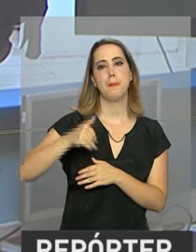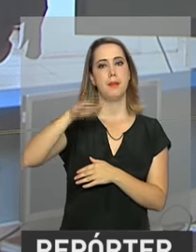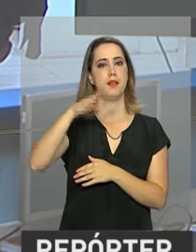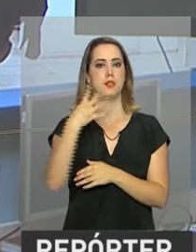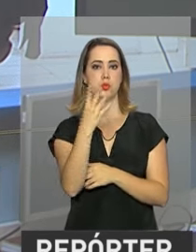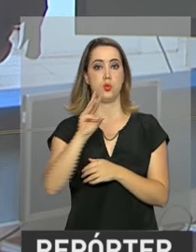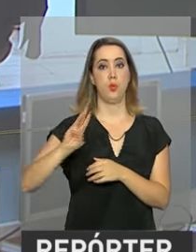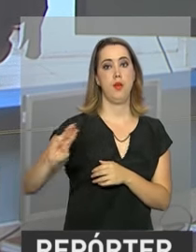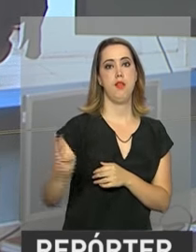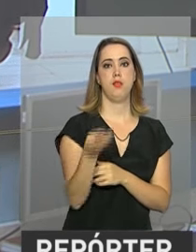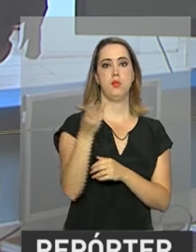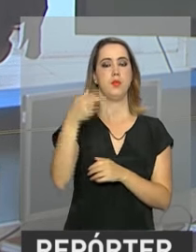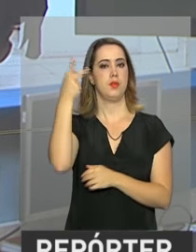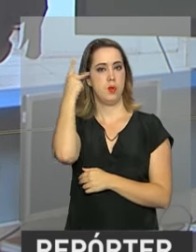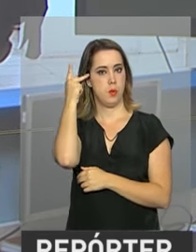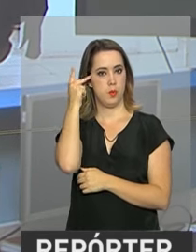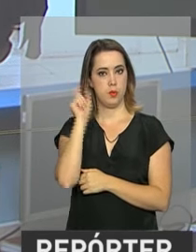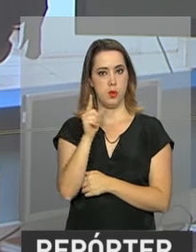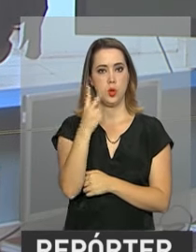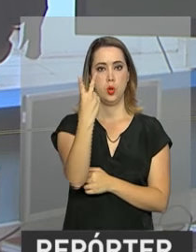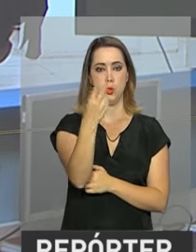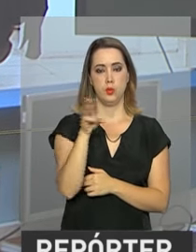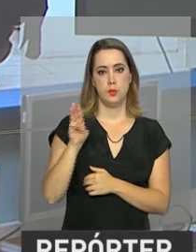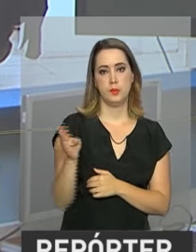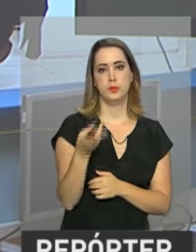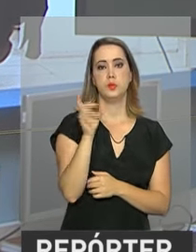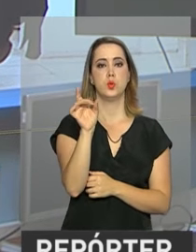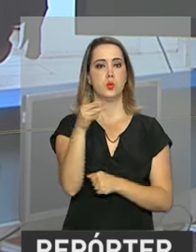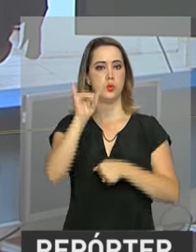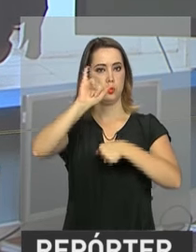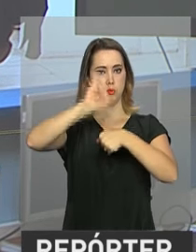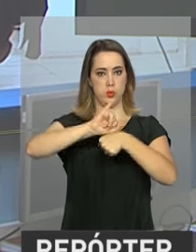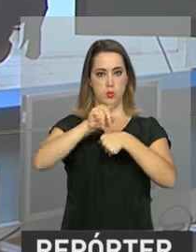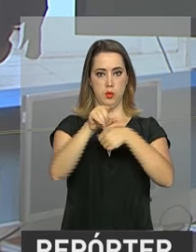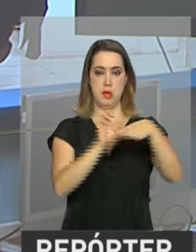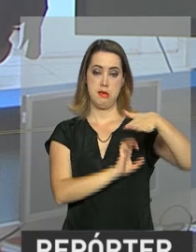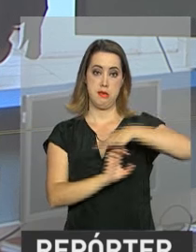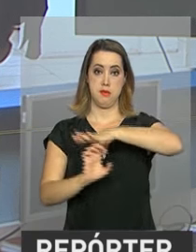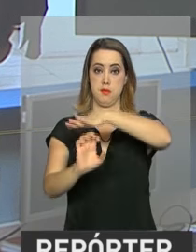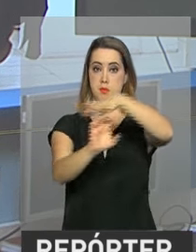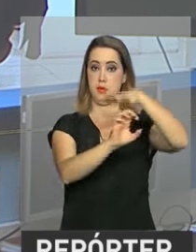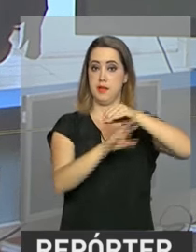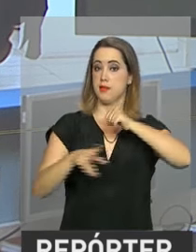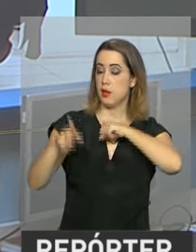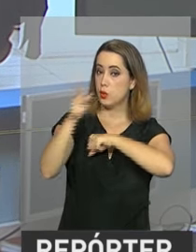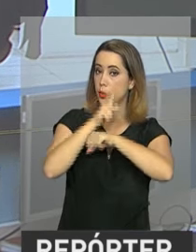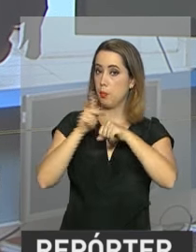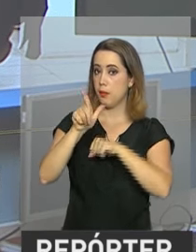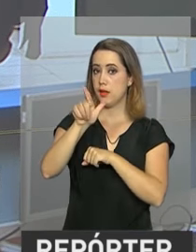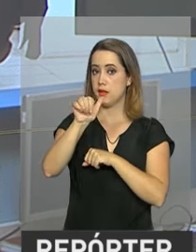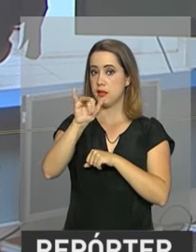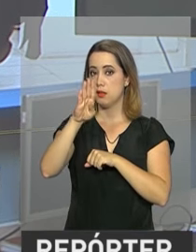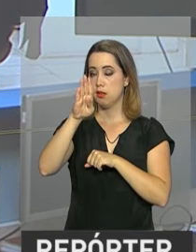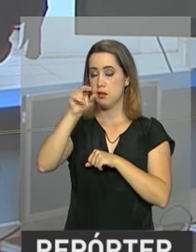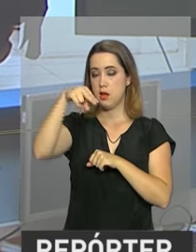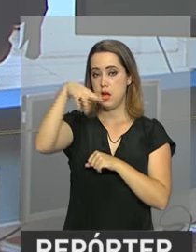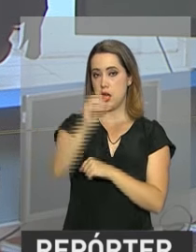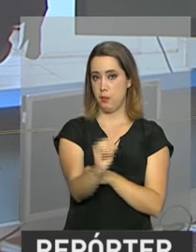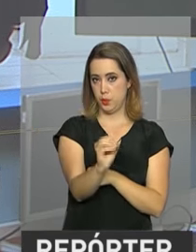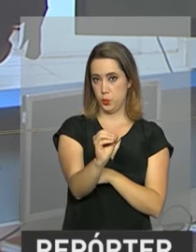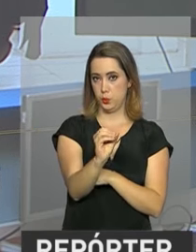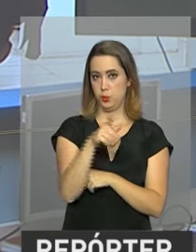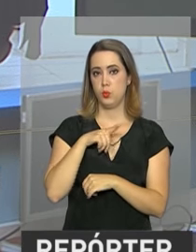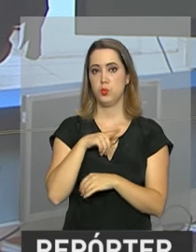milhões no estado de São Paulo, cerca de 2 milhões só na capital. Empresários libaneses estão atrás de novas parcerias com